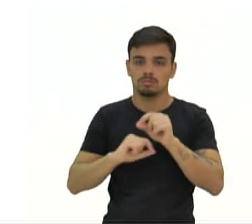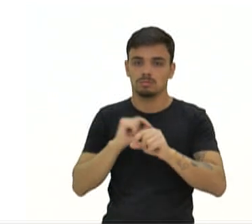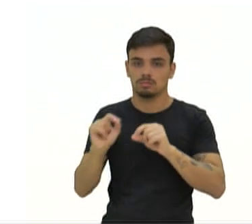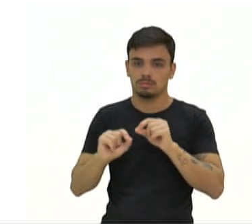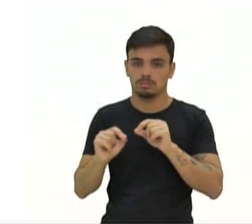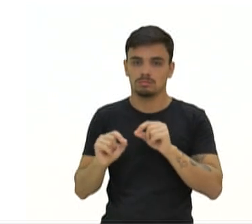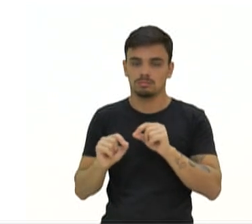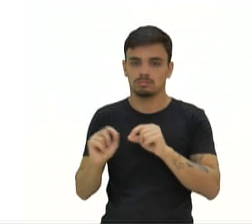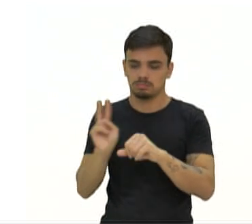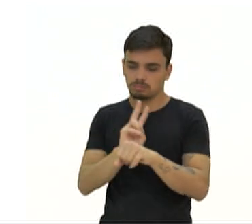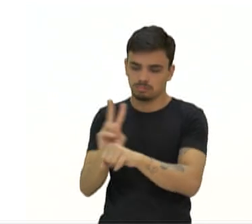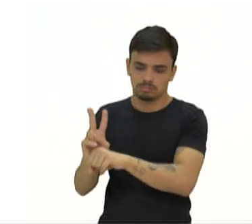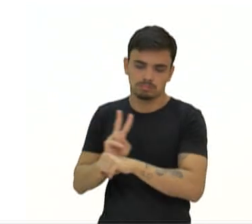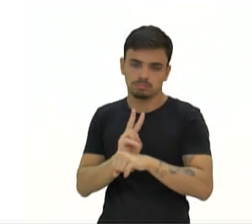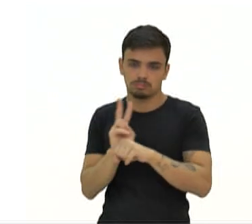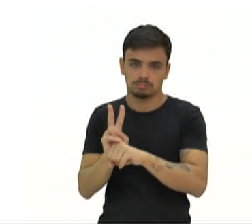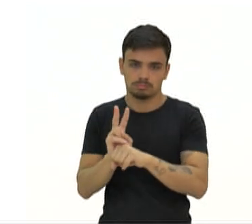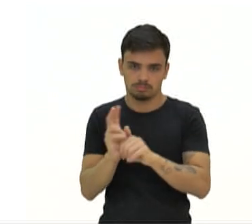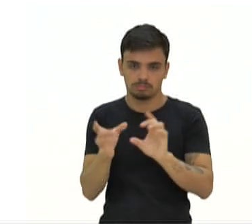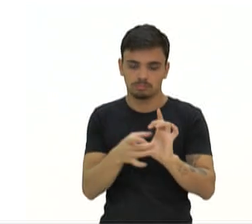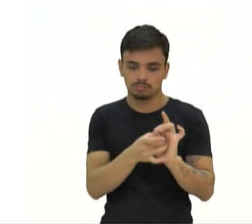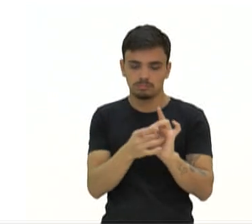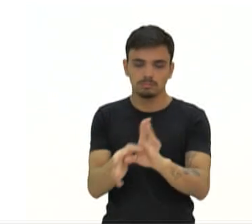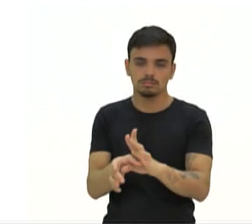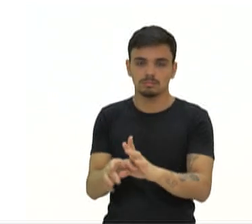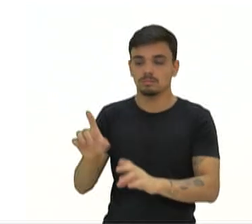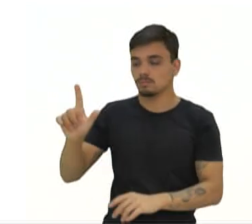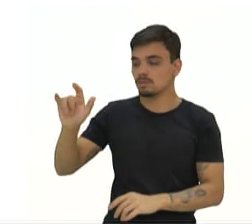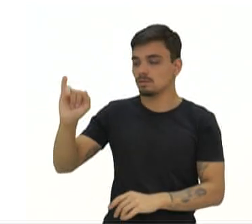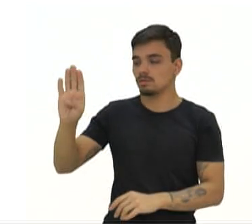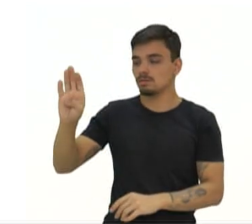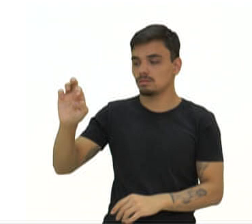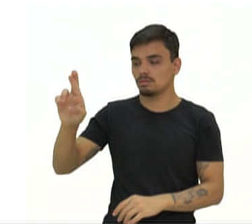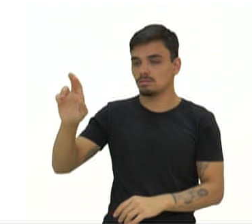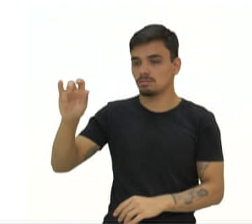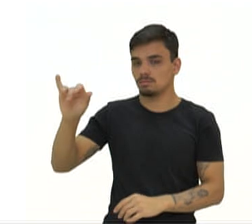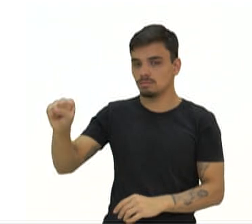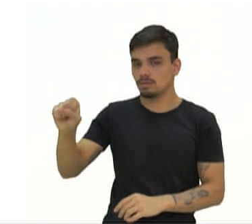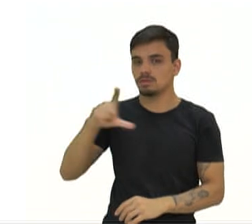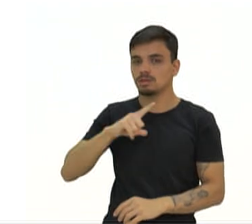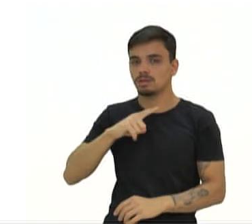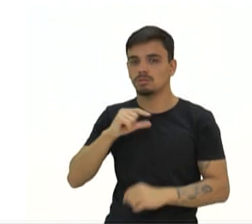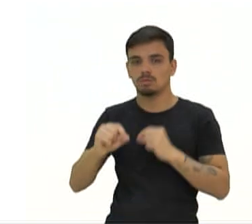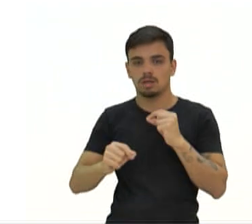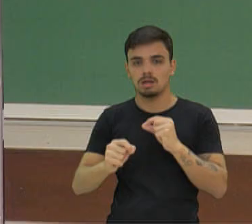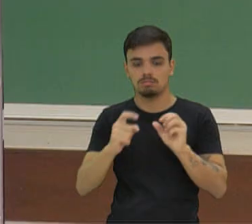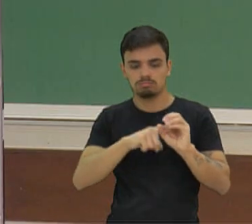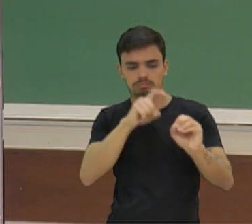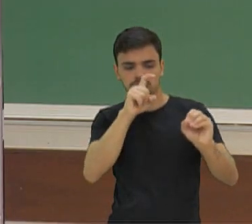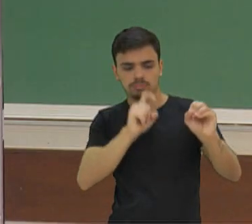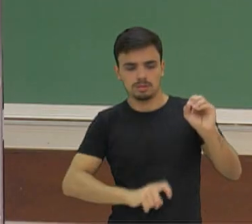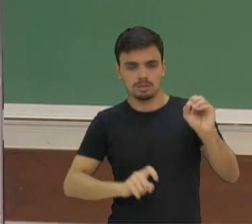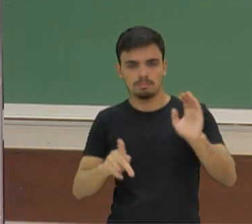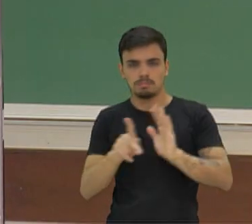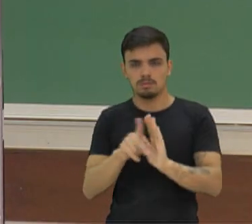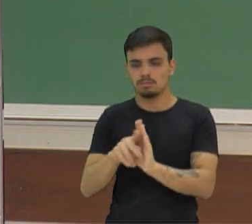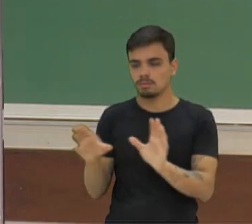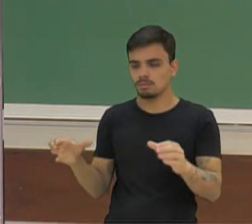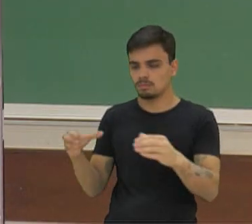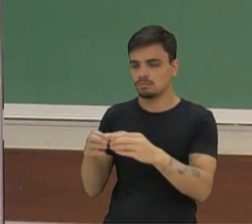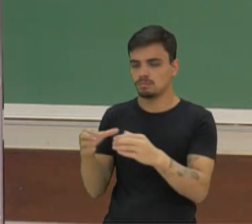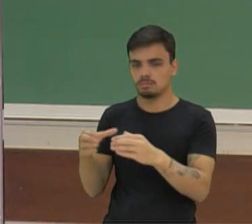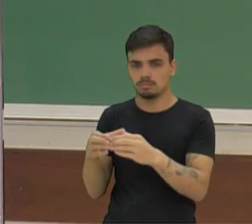só rapidamente falando aqui, os liberais queriam maior autonomia para a província, ou seja, que a província